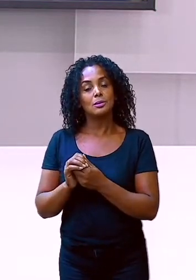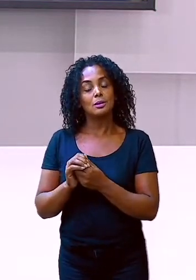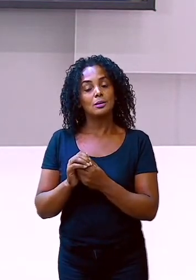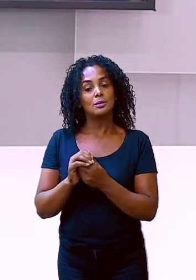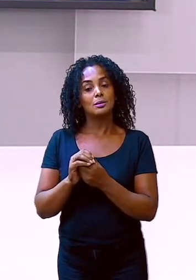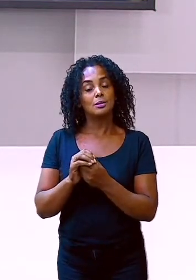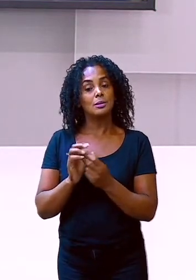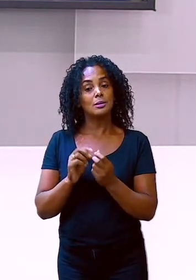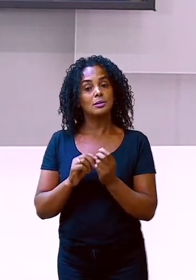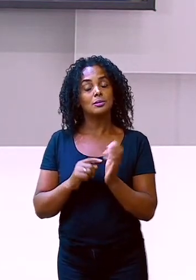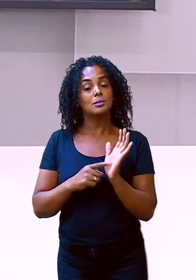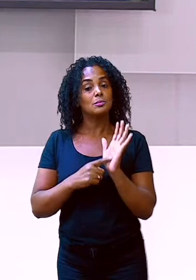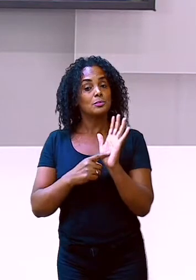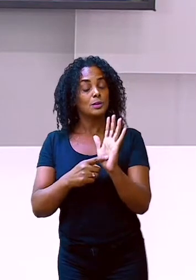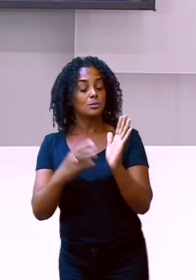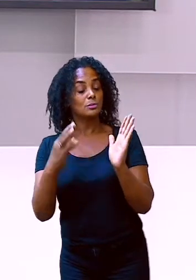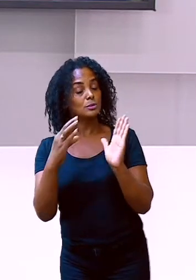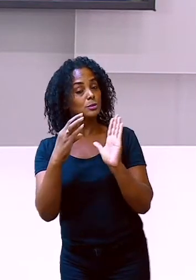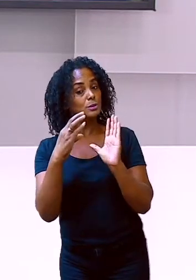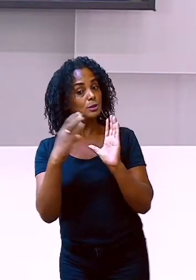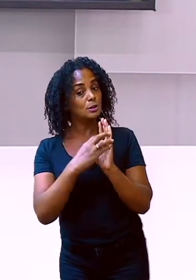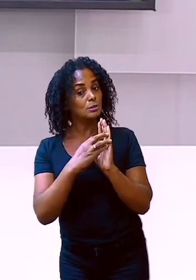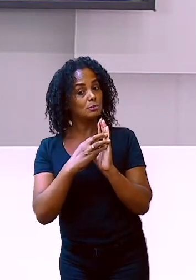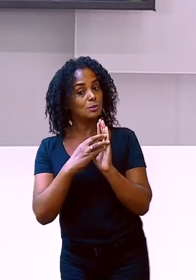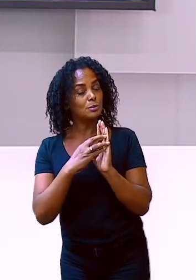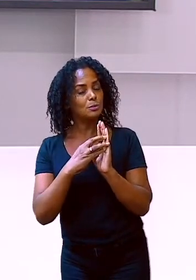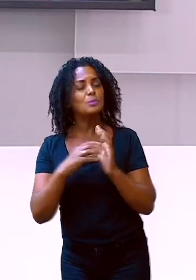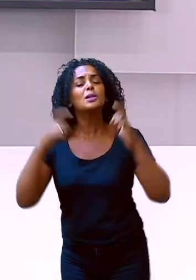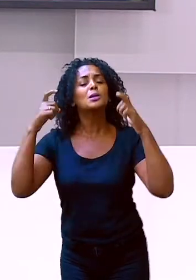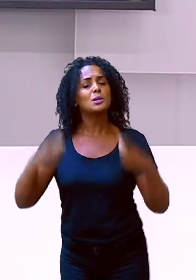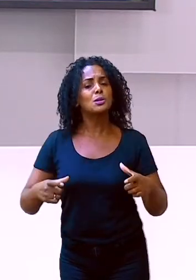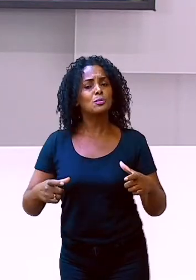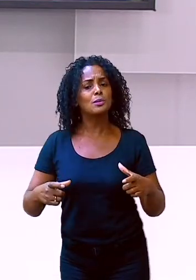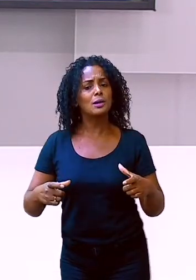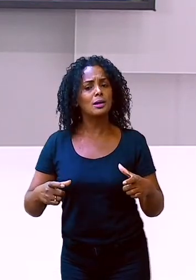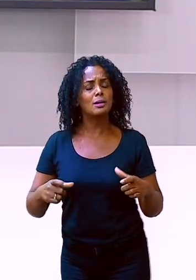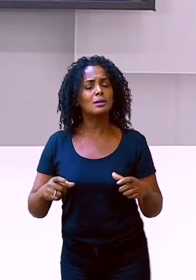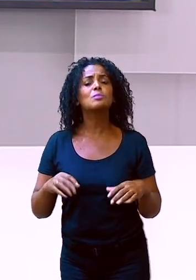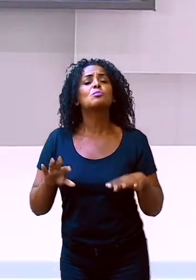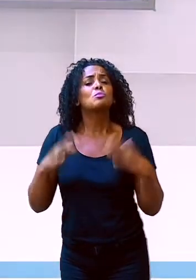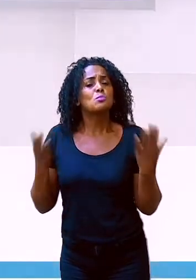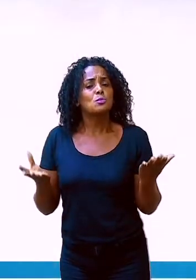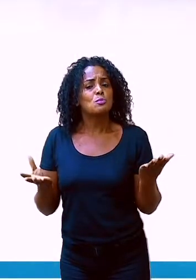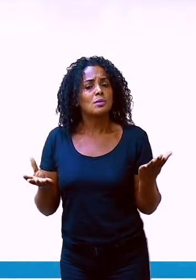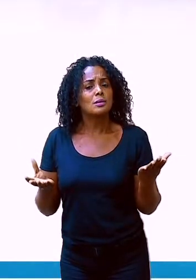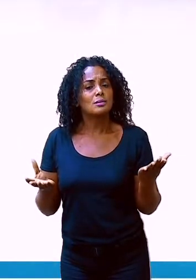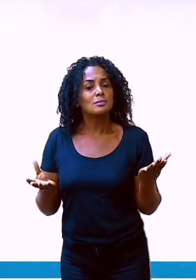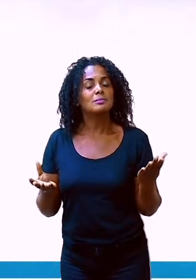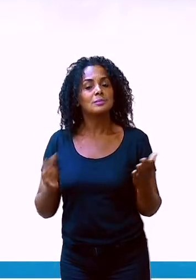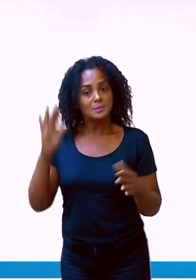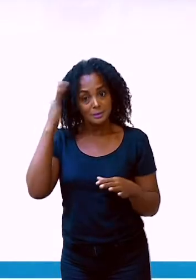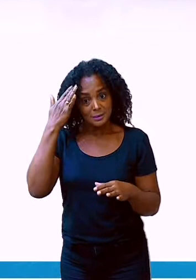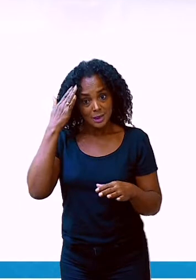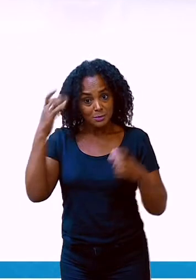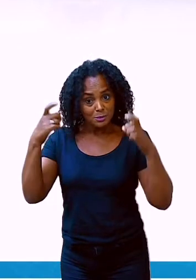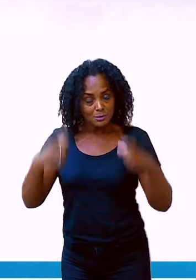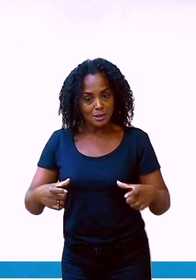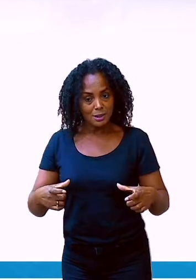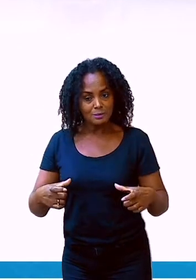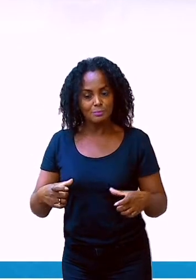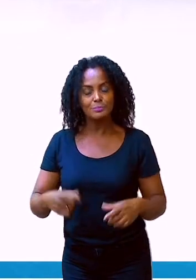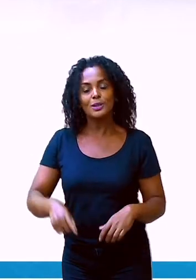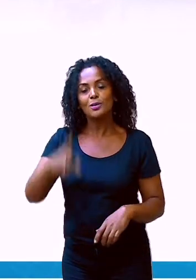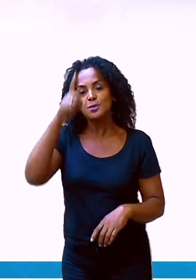nós sabemos que lugar é este. Então, fala para a professora, que lugar é este? Isso mesmo, é